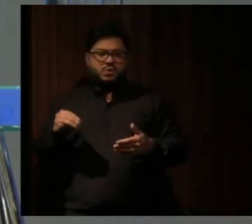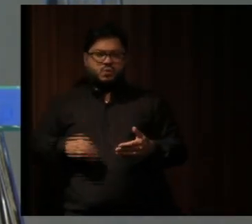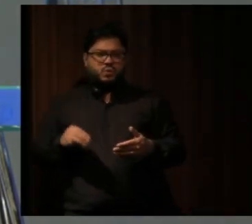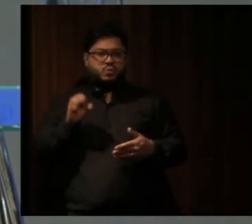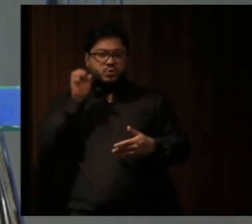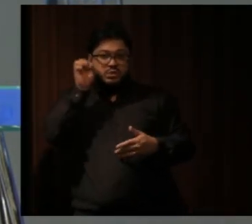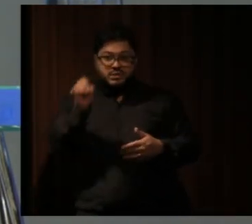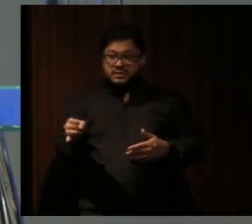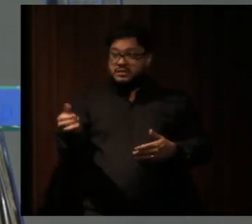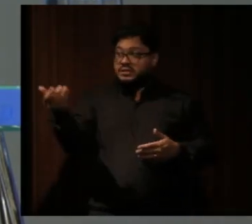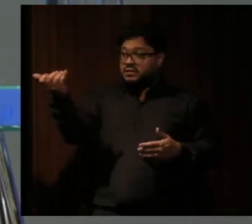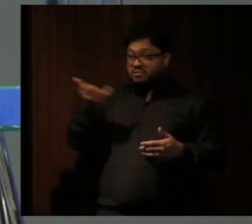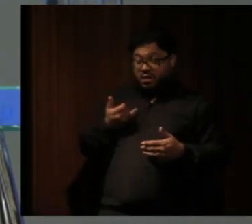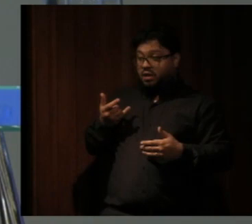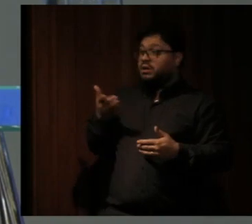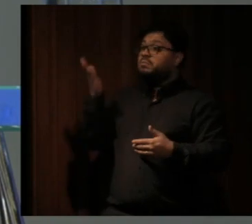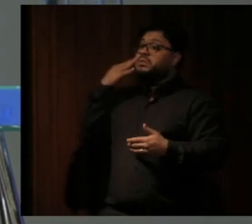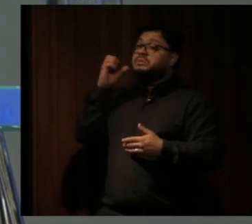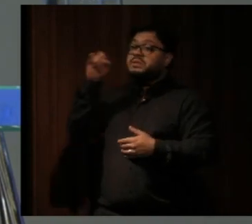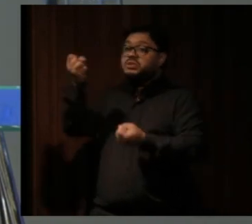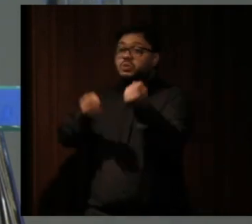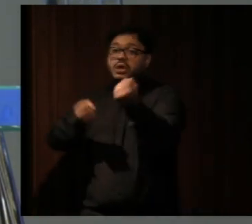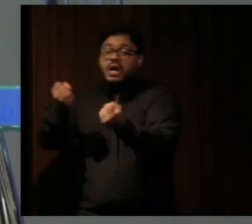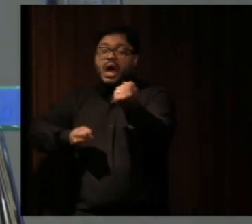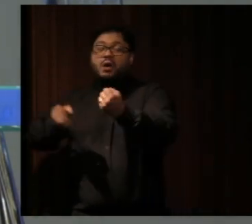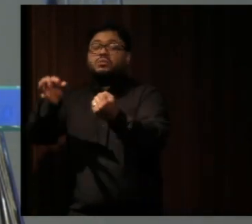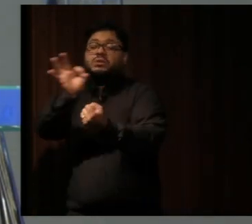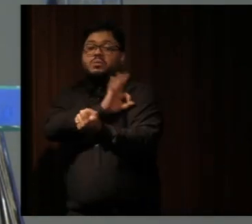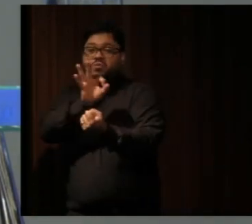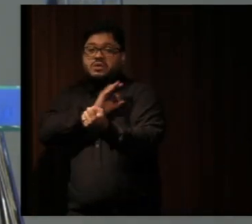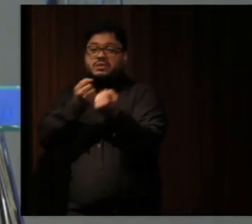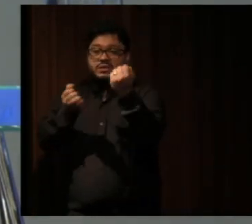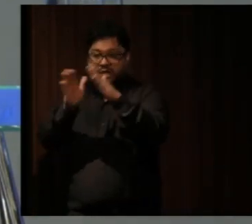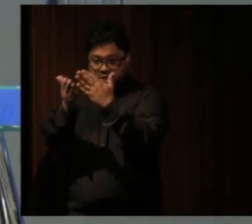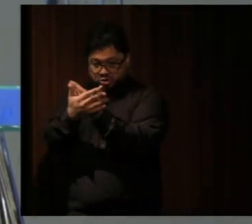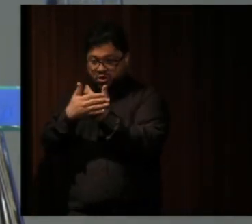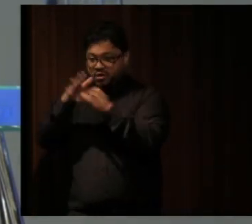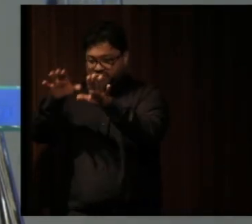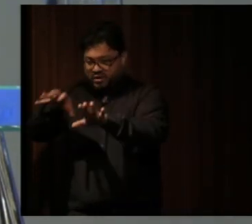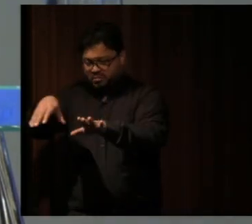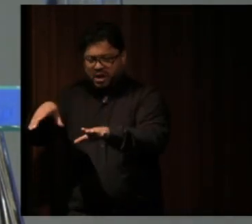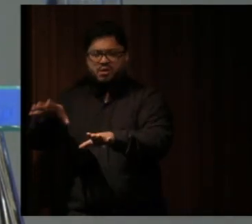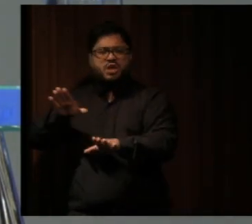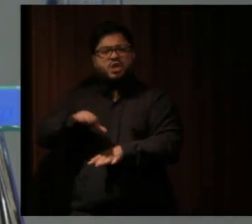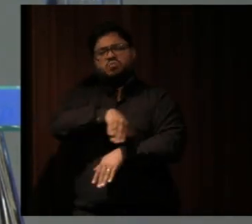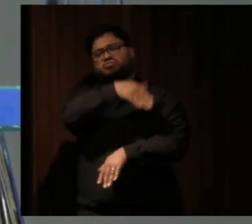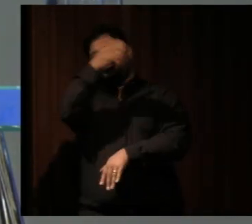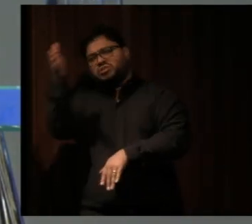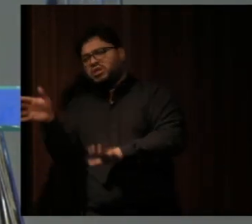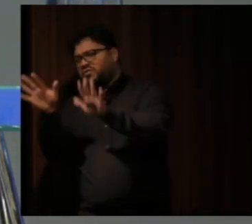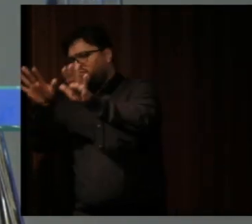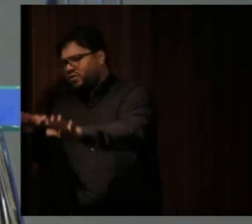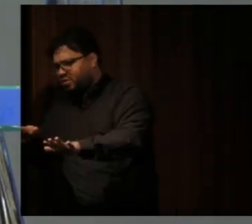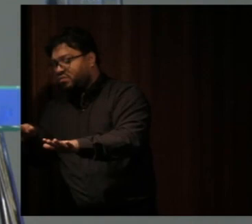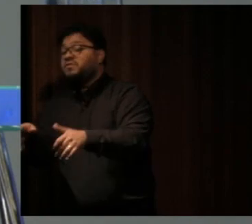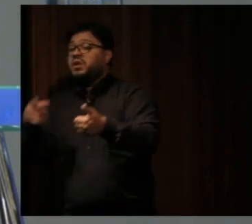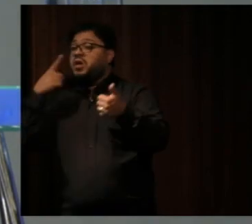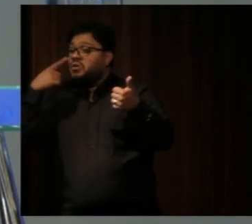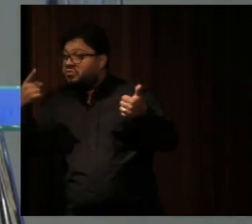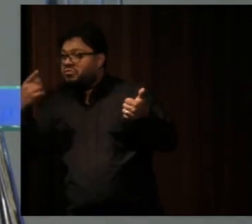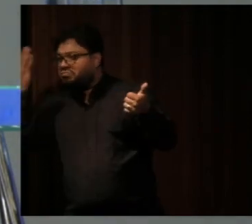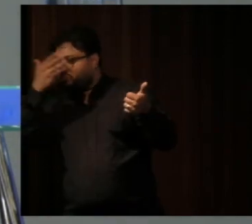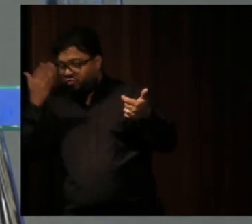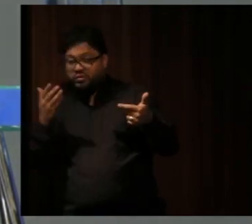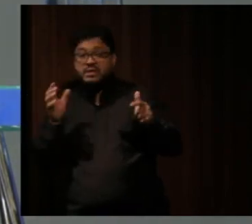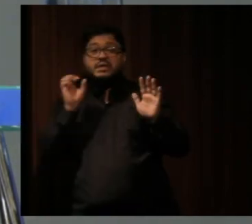pautarem para ir saber se a ronda escolar tá passando em determinado bairro eu passo o dia inteiro lá fico observando E posso voltar e falar eu vi a ronda eu não vi a